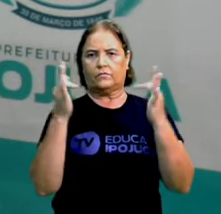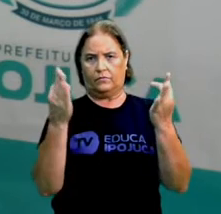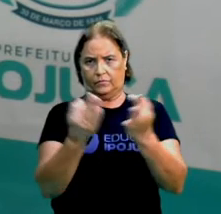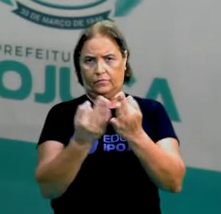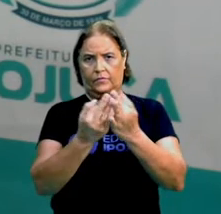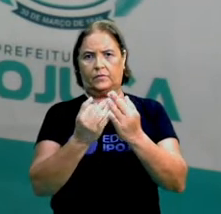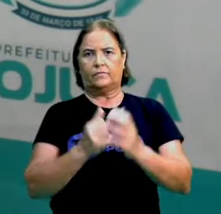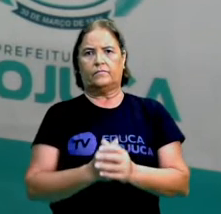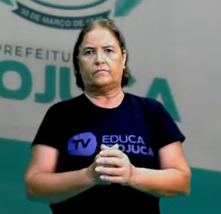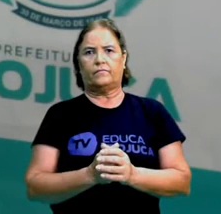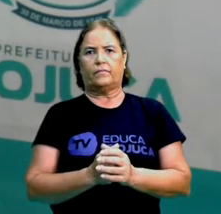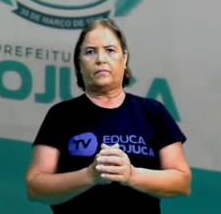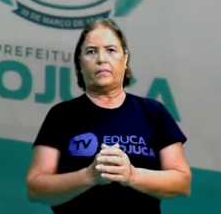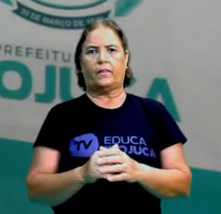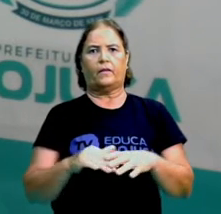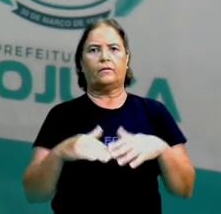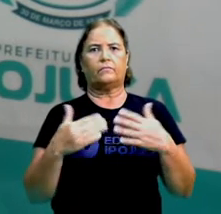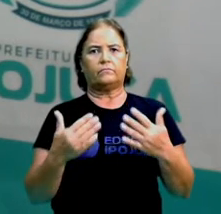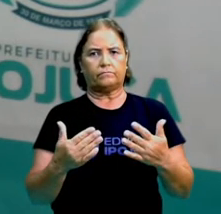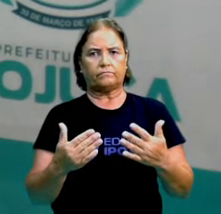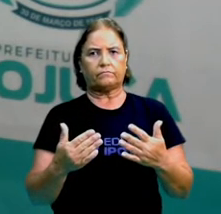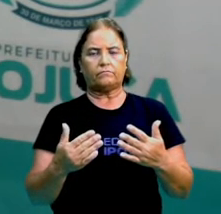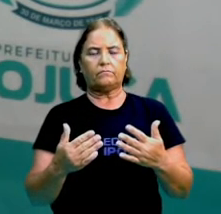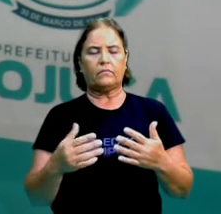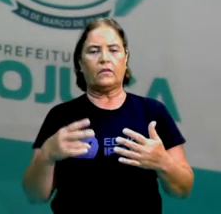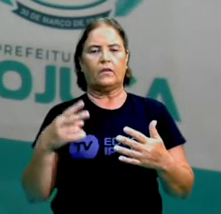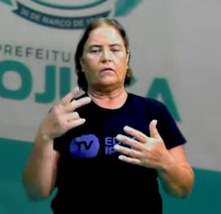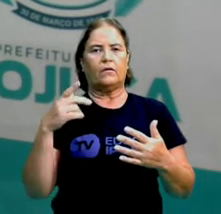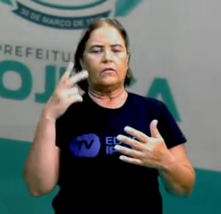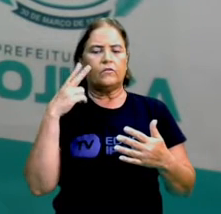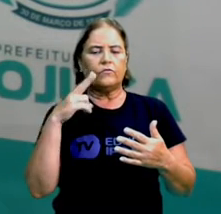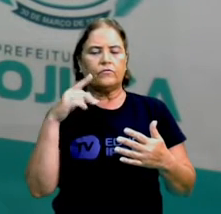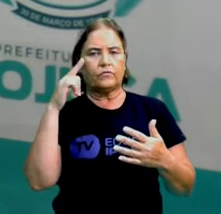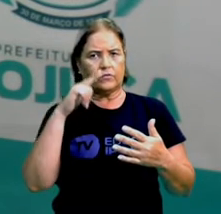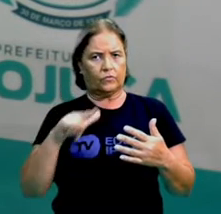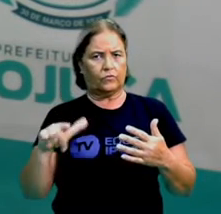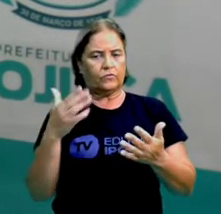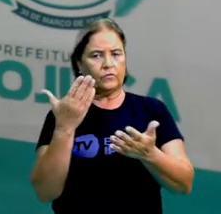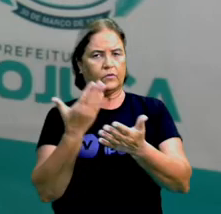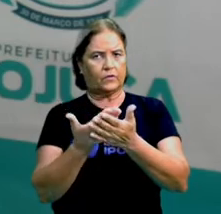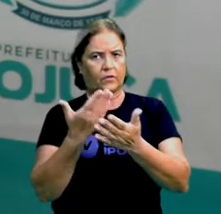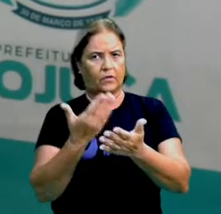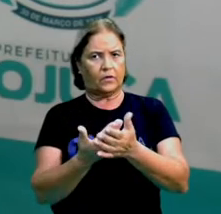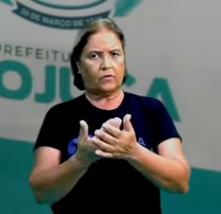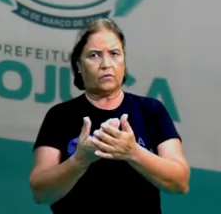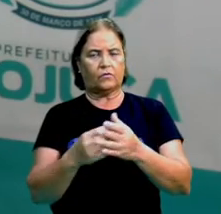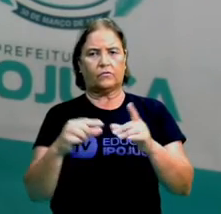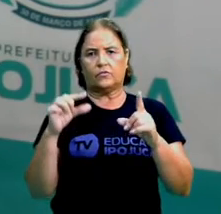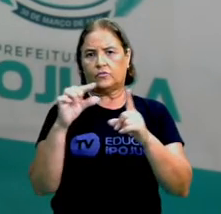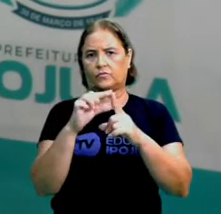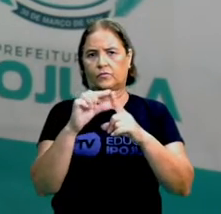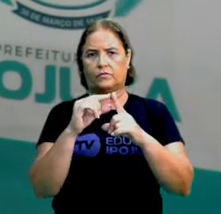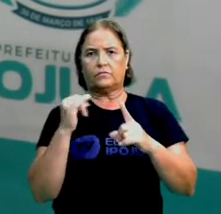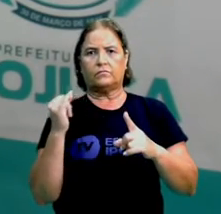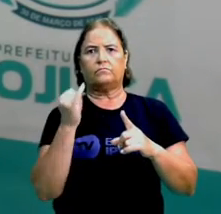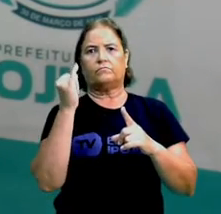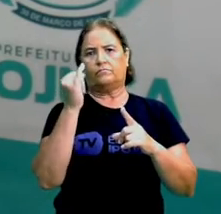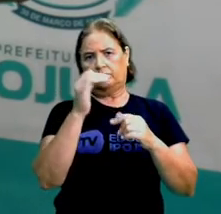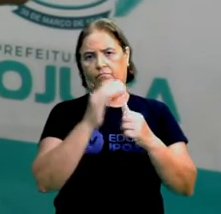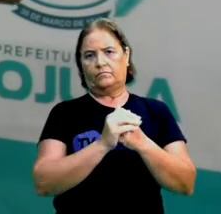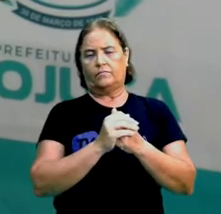Bem, está chegando o momento da nossa revisão da nossa aula com as nossas palavras-chave, que